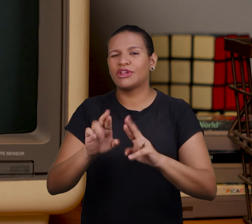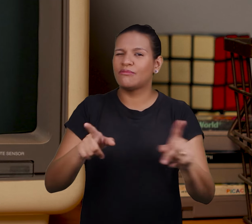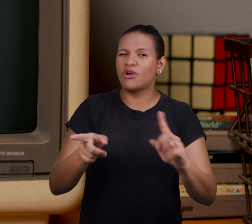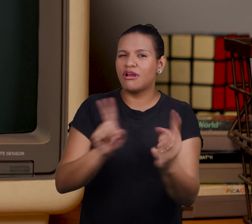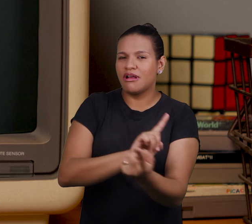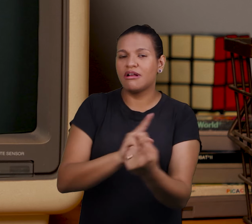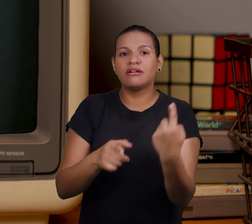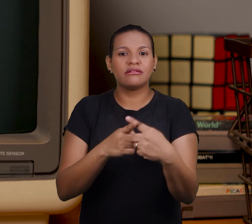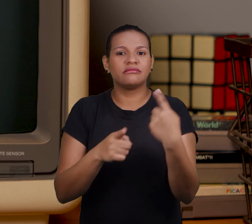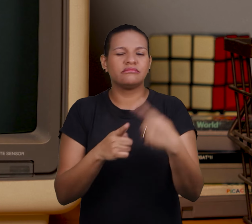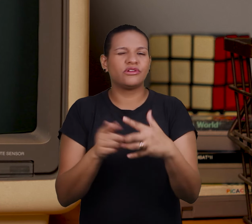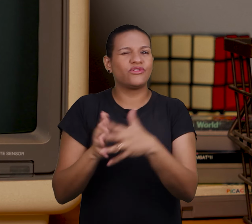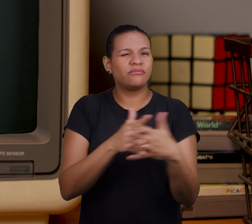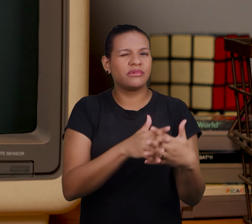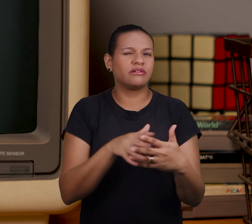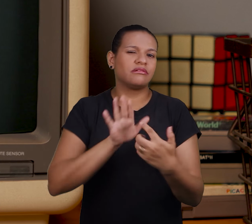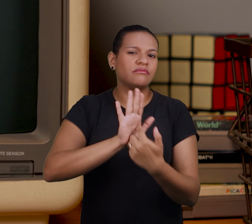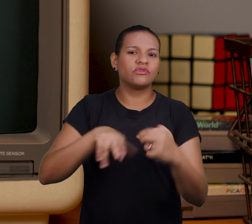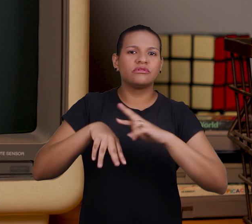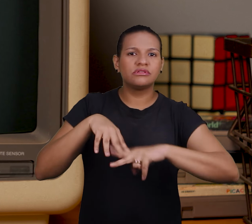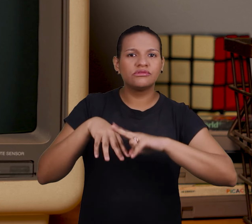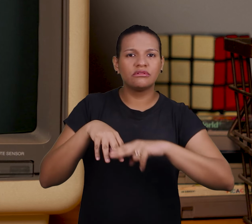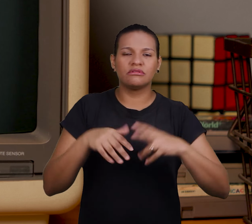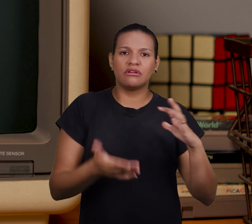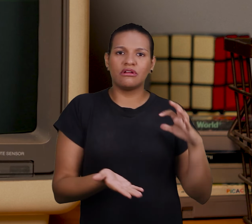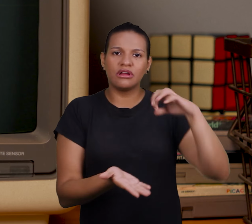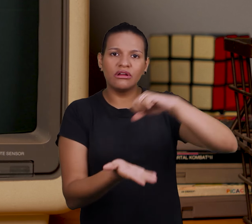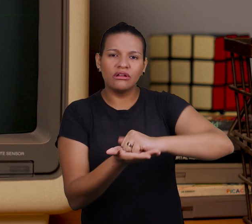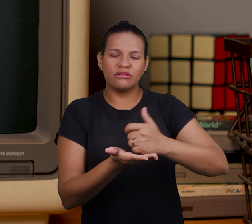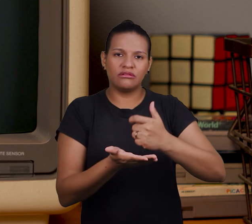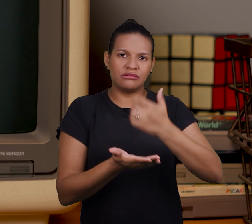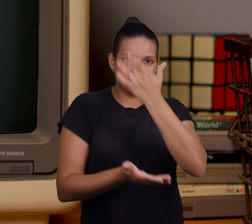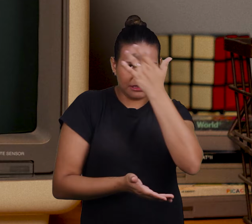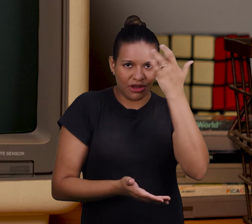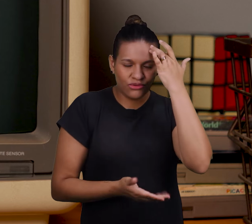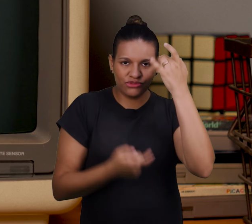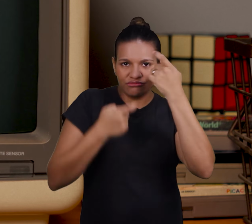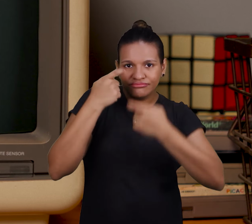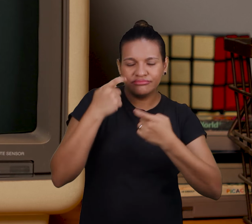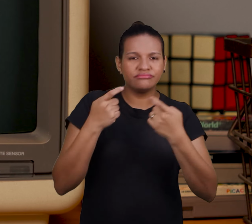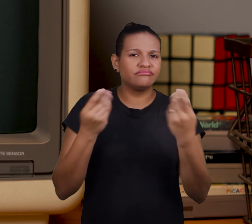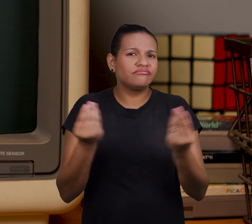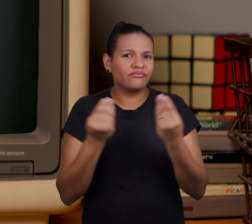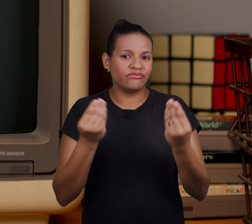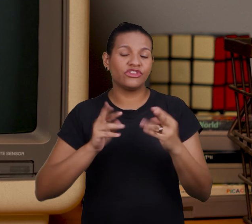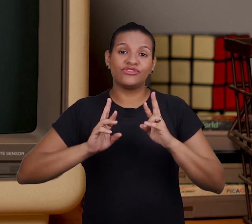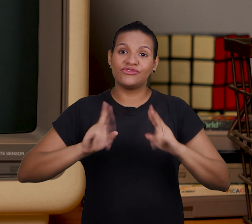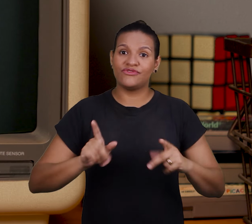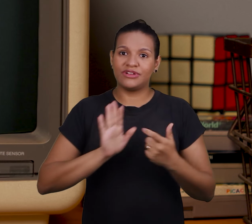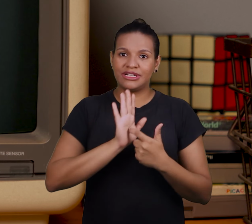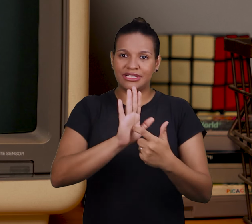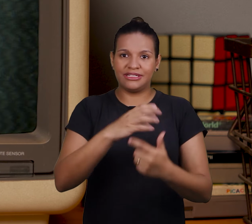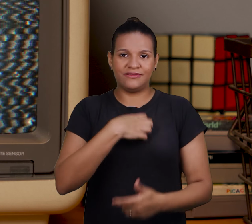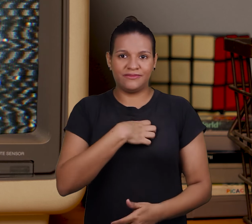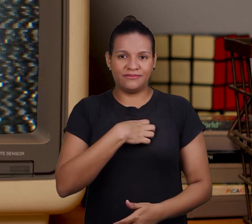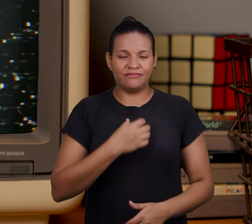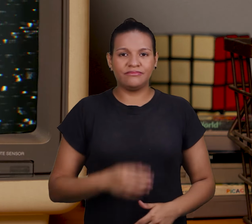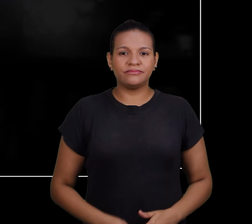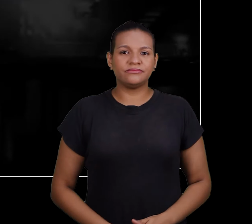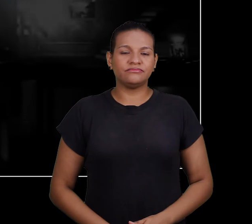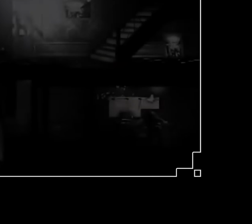filtro quando eles tratam assuntos complexos, como sexualidade, colonialismo e saúde mental, de forma diferente.